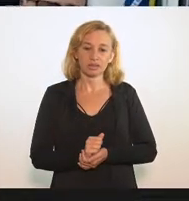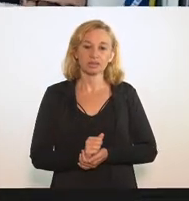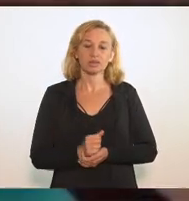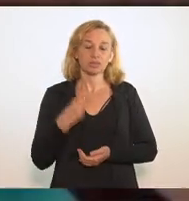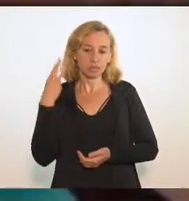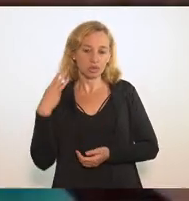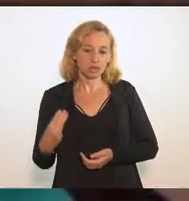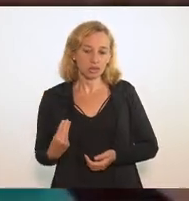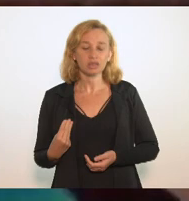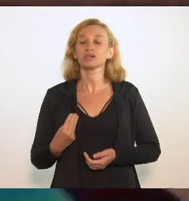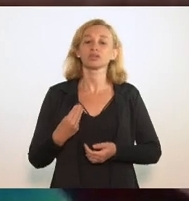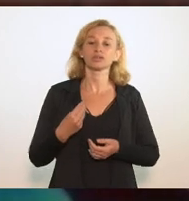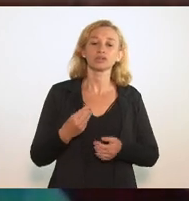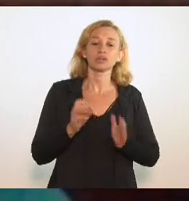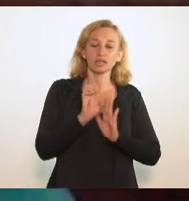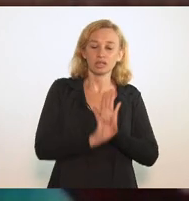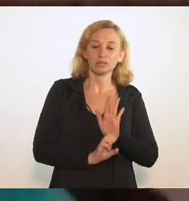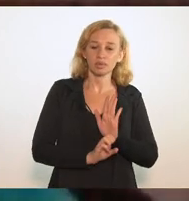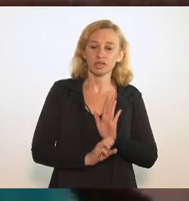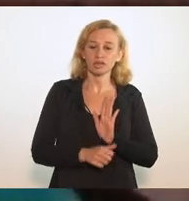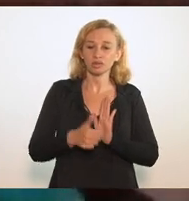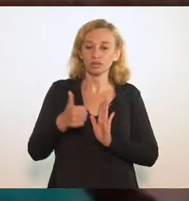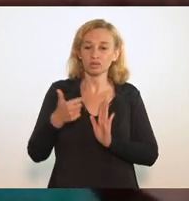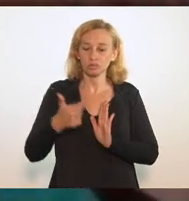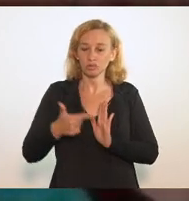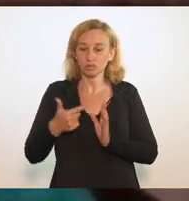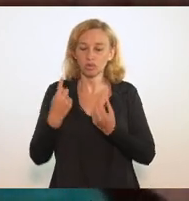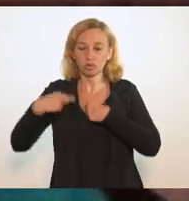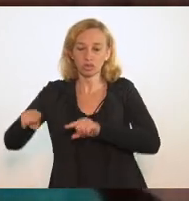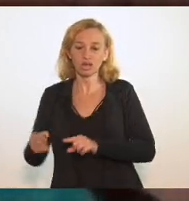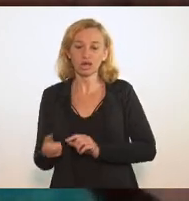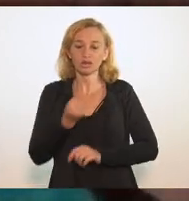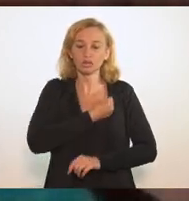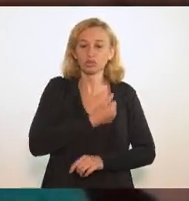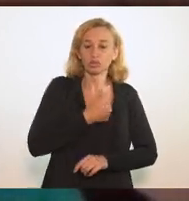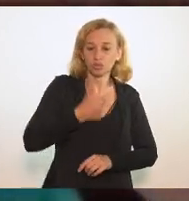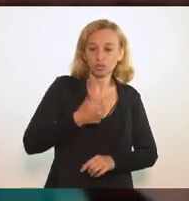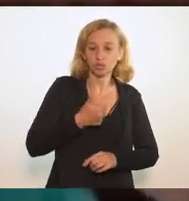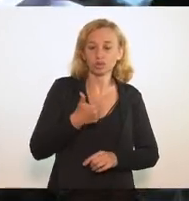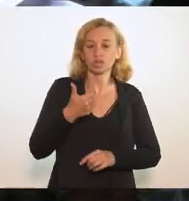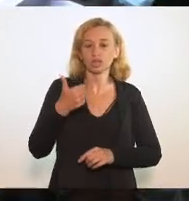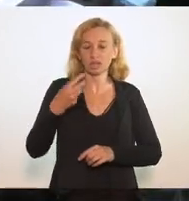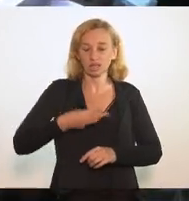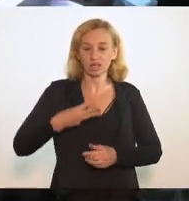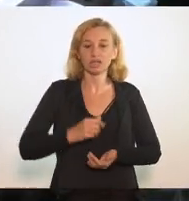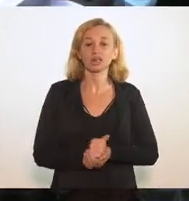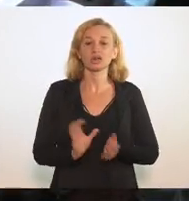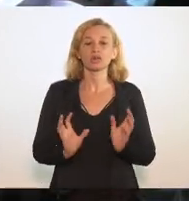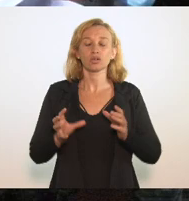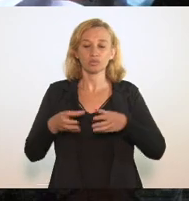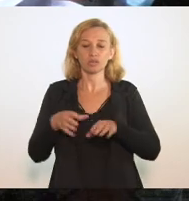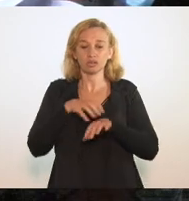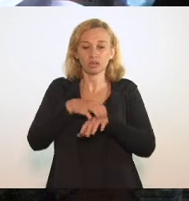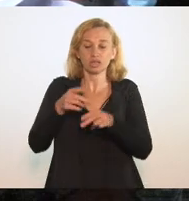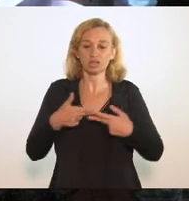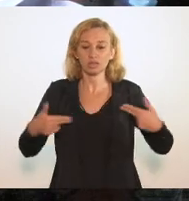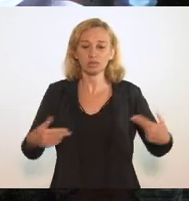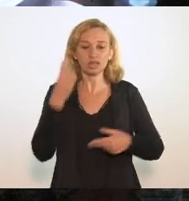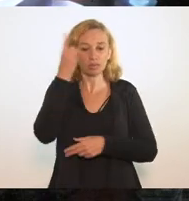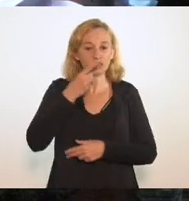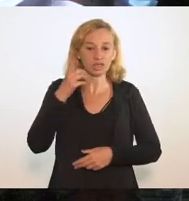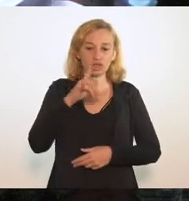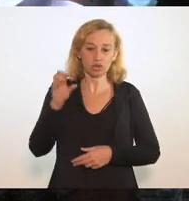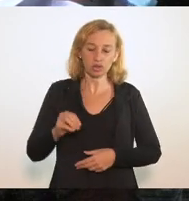Favorável com subemenda à emenda número 2, contrária às emendas número 1 e 3. Pela Comissão de Transporte, deputado Dionísio